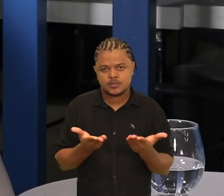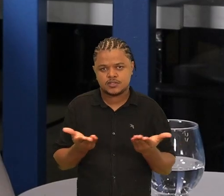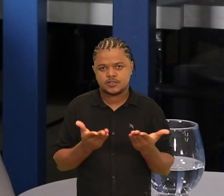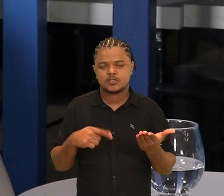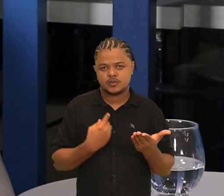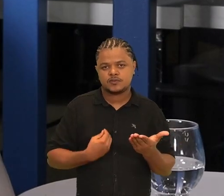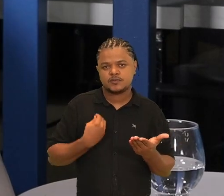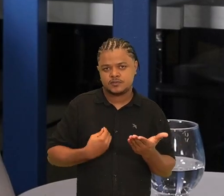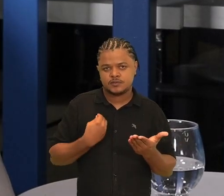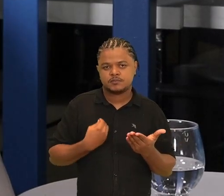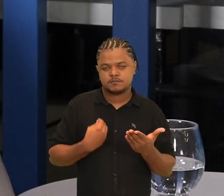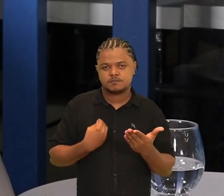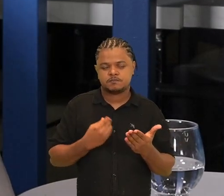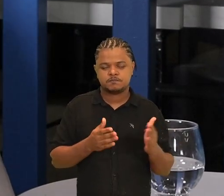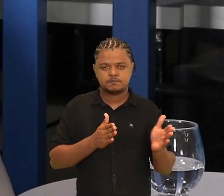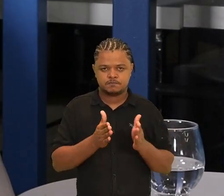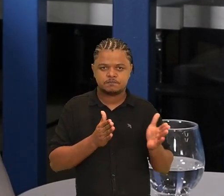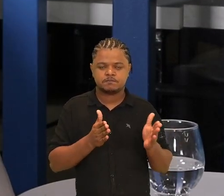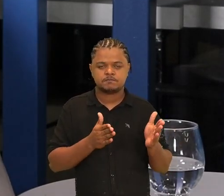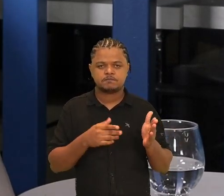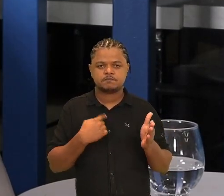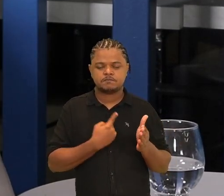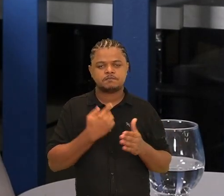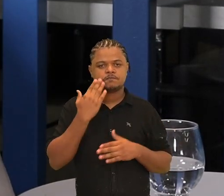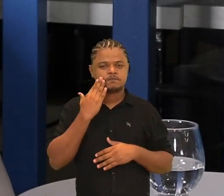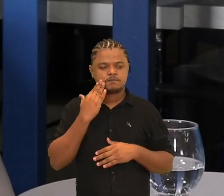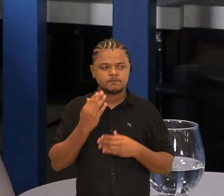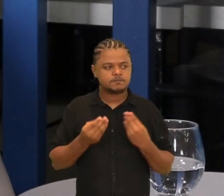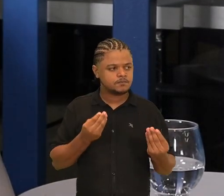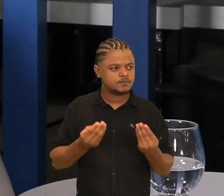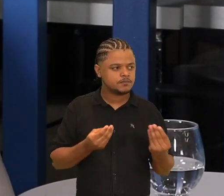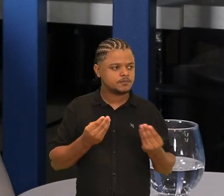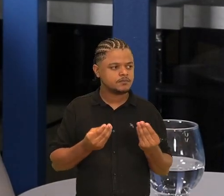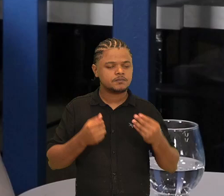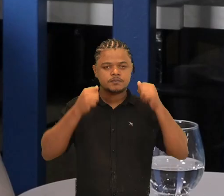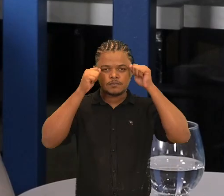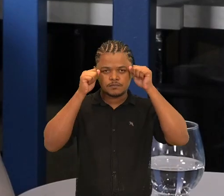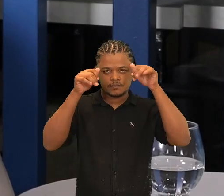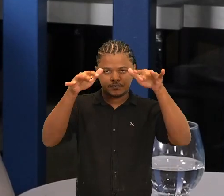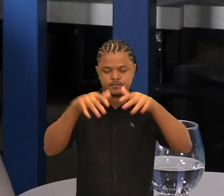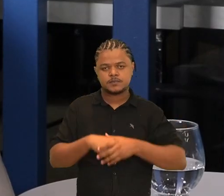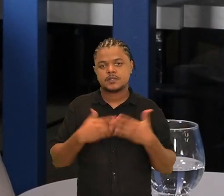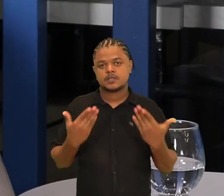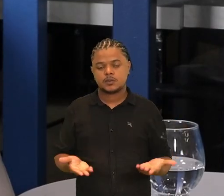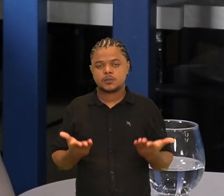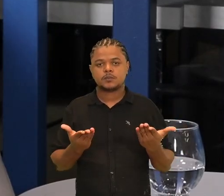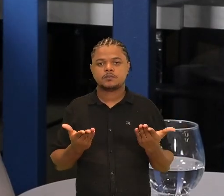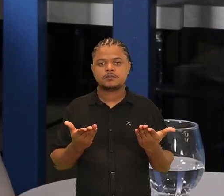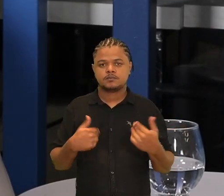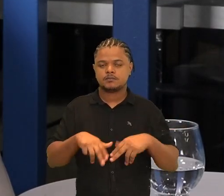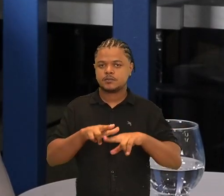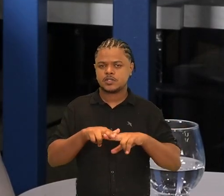esse diagnóstico precoce ele é crucial para uma criança que, por exemplo, está dentro do transtorno do espectro autista, né? Então, por volta ali